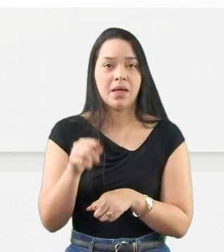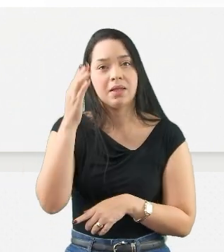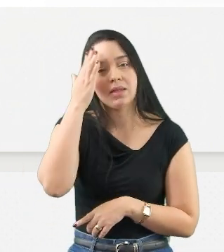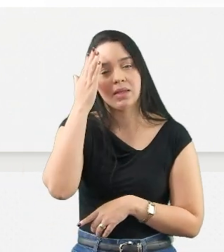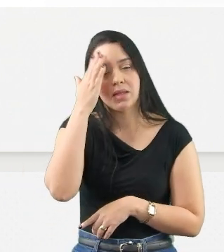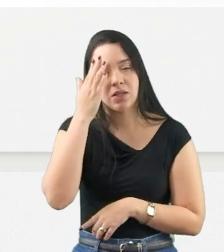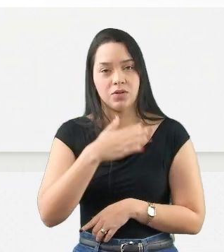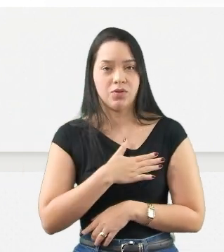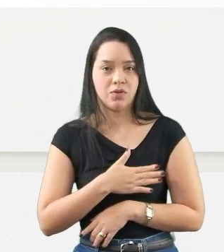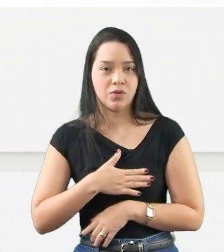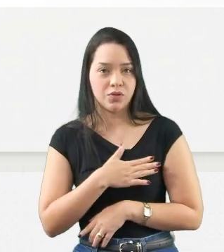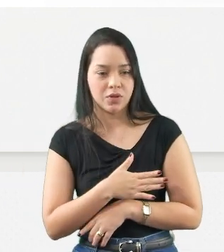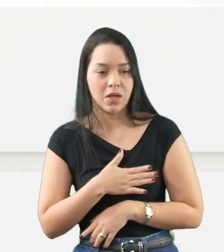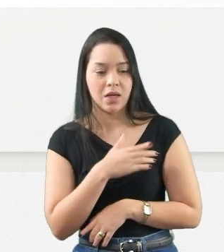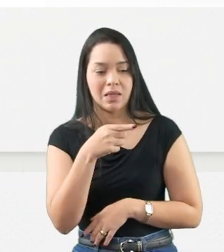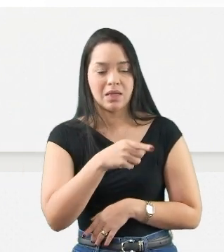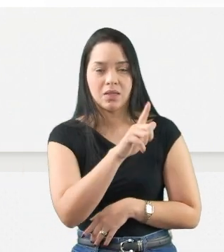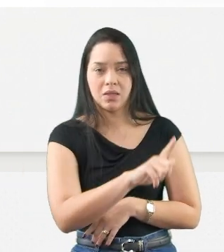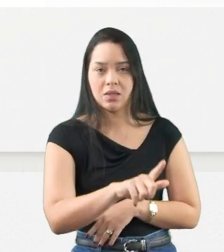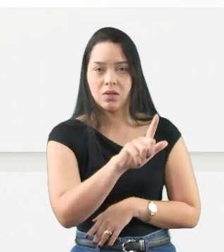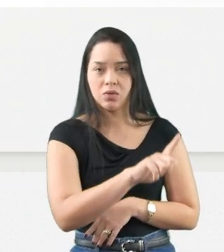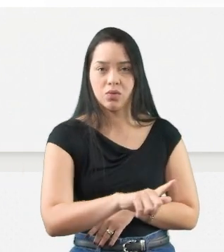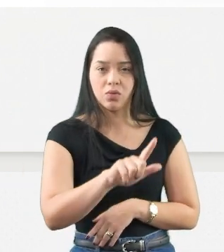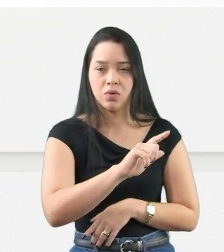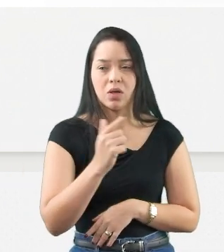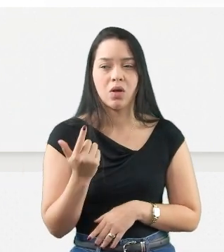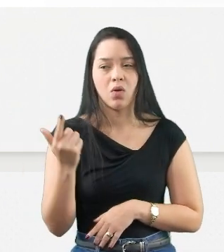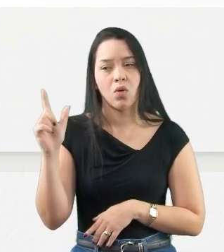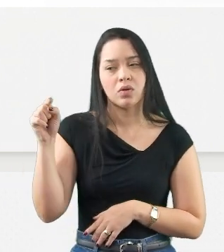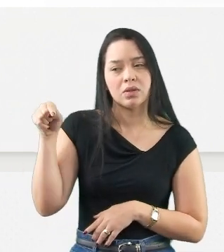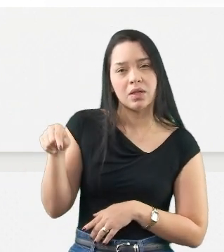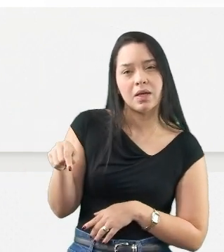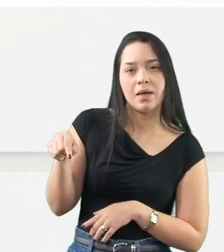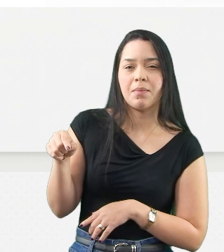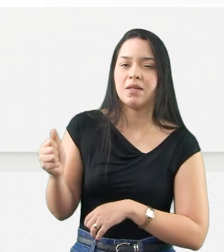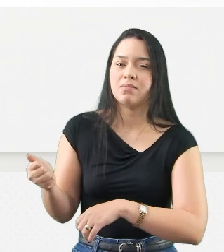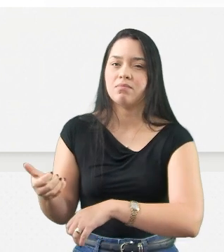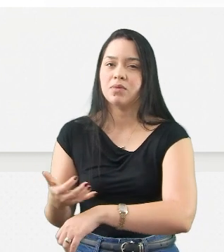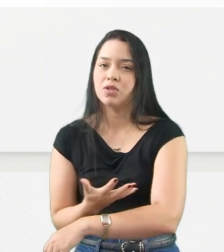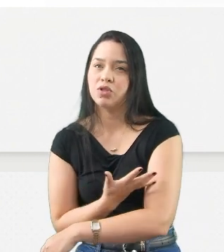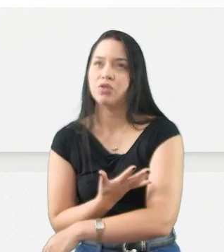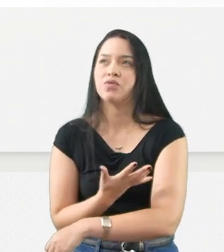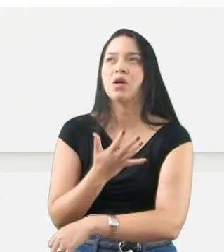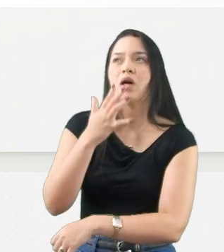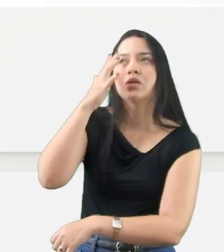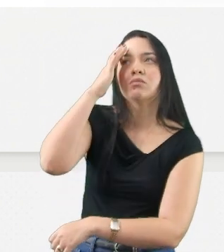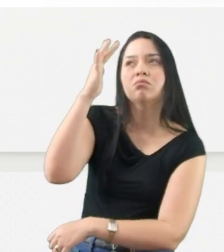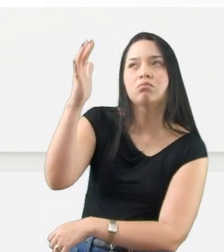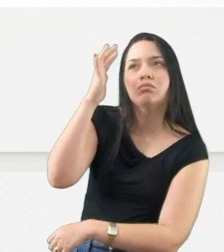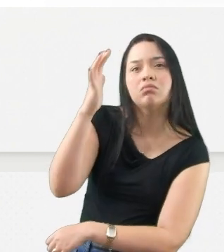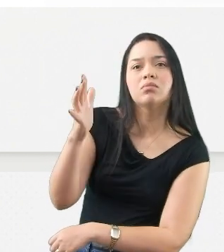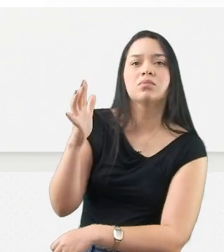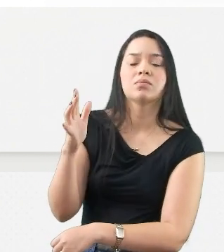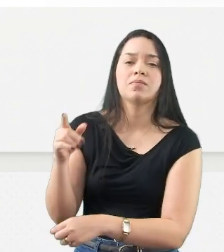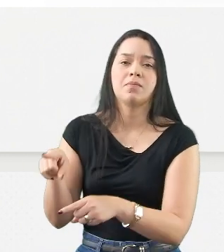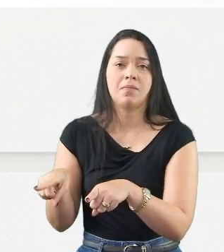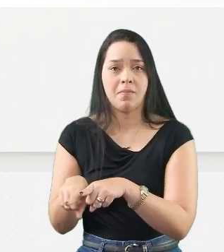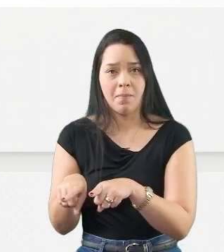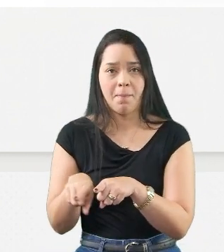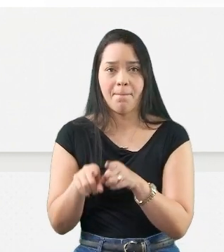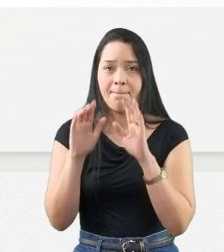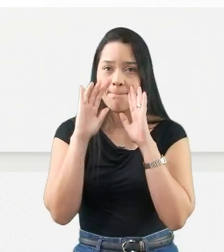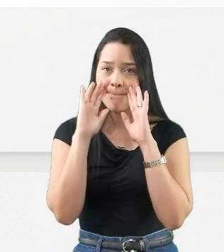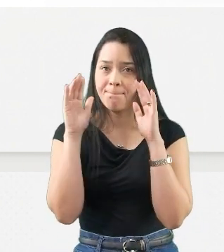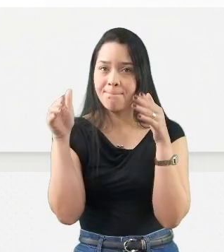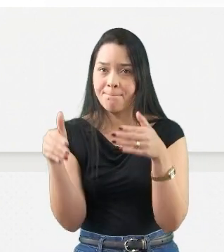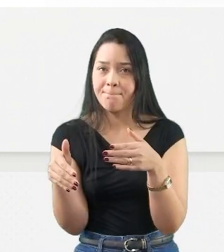de um determinado tipo de literatura, outras que gostam daquela literatura mais emotiva, mais subjetiva, tem aquela literatura voltada mais